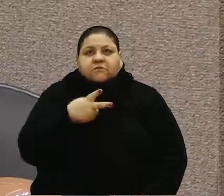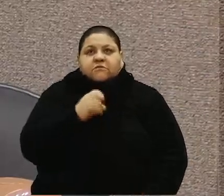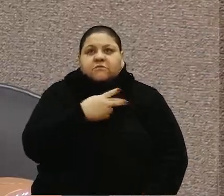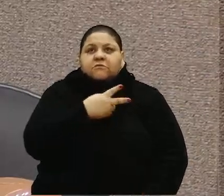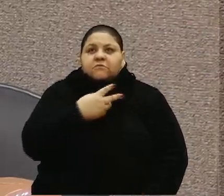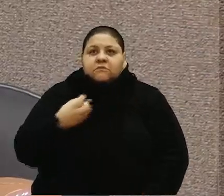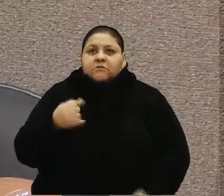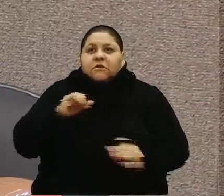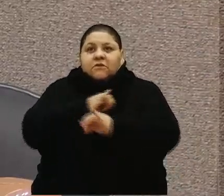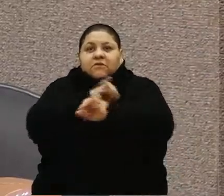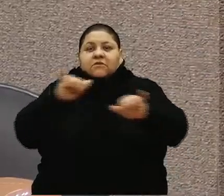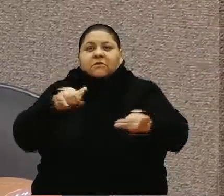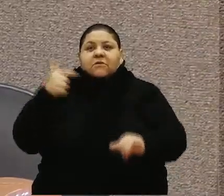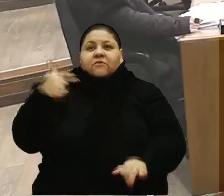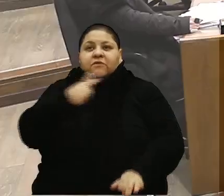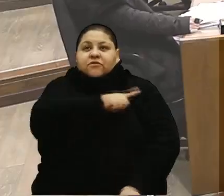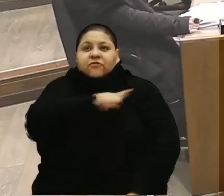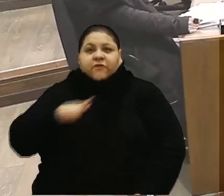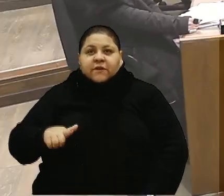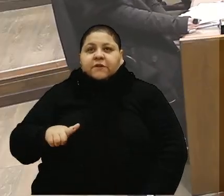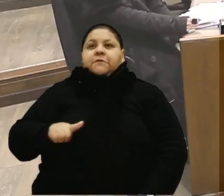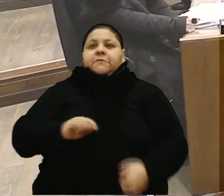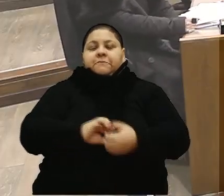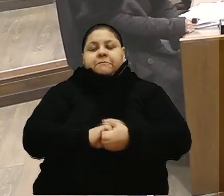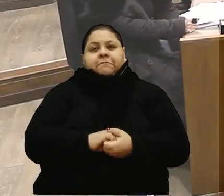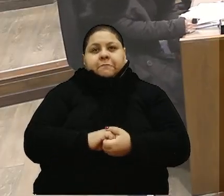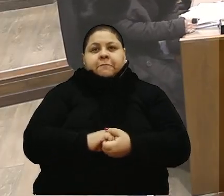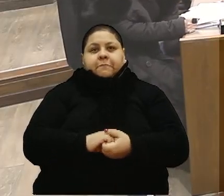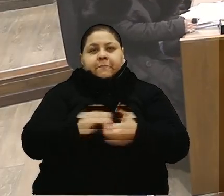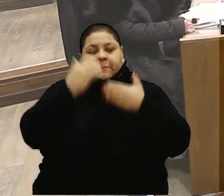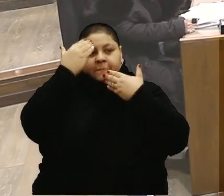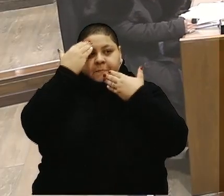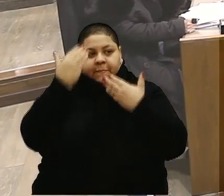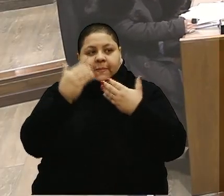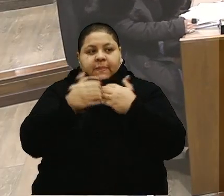pelo vice-governador Gabriel Souza. Obrigado, vereadora Marisol. Com a palavra.